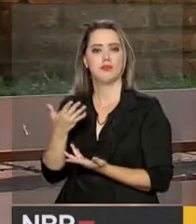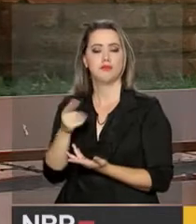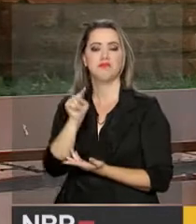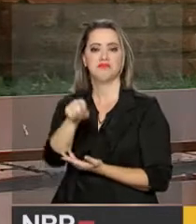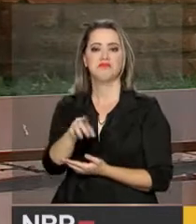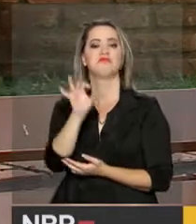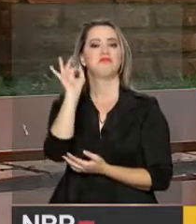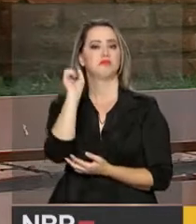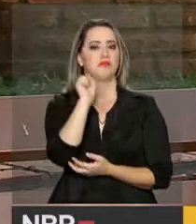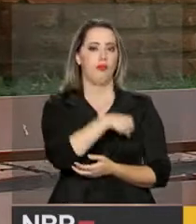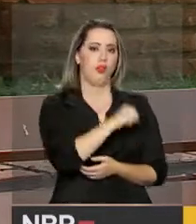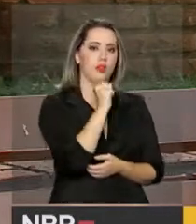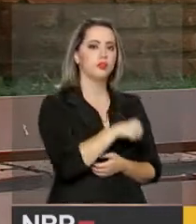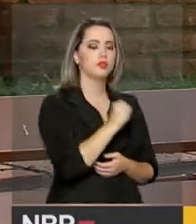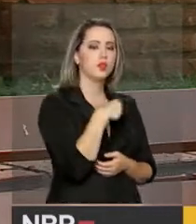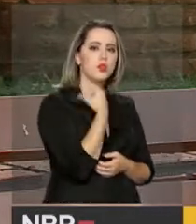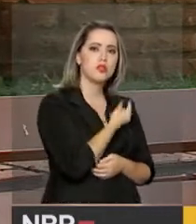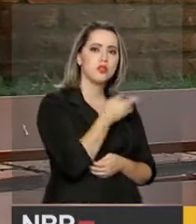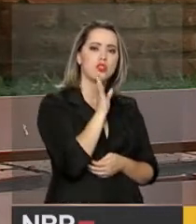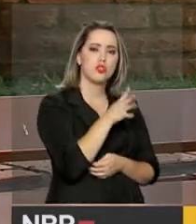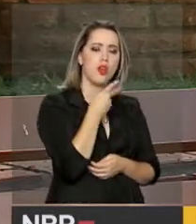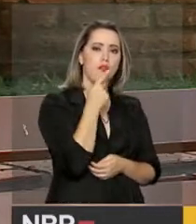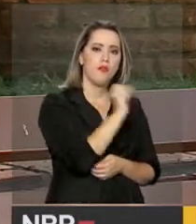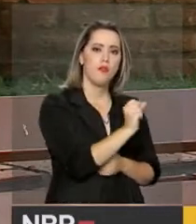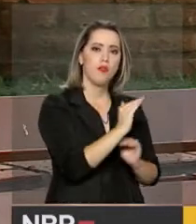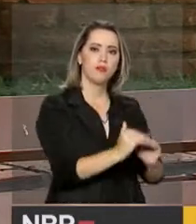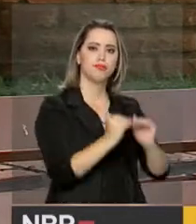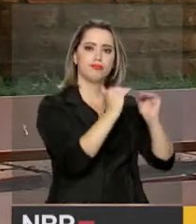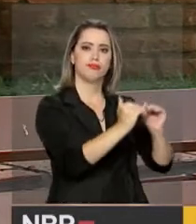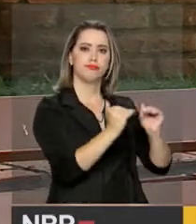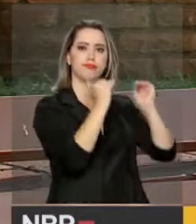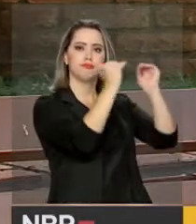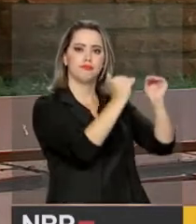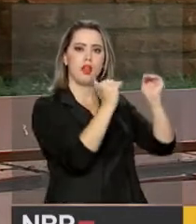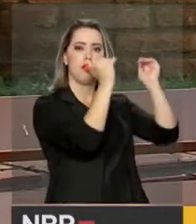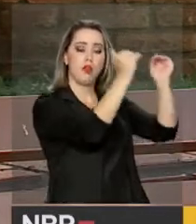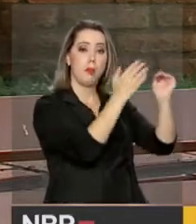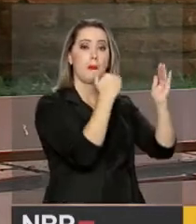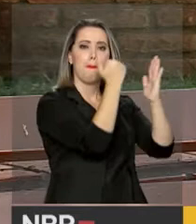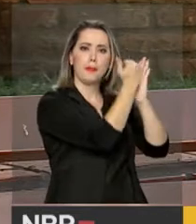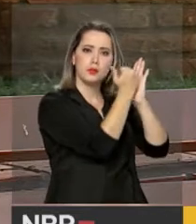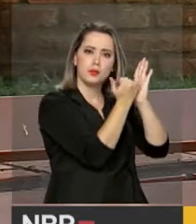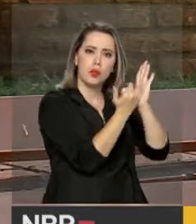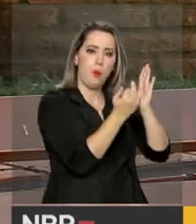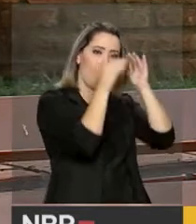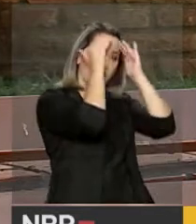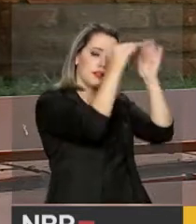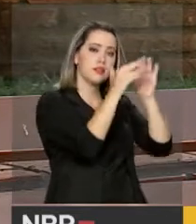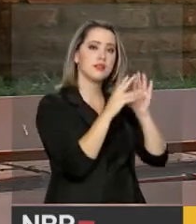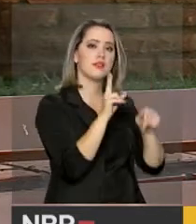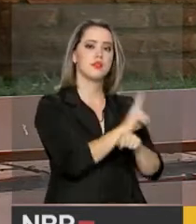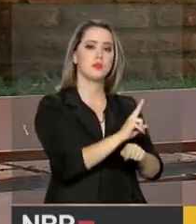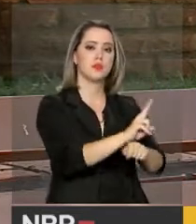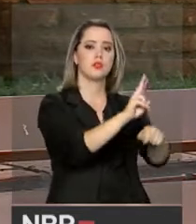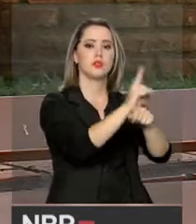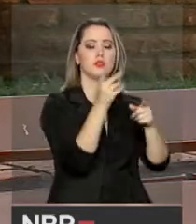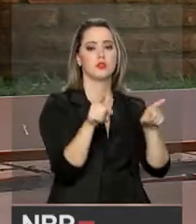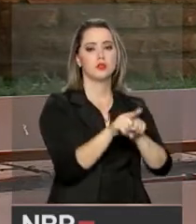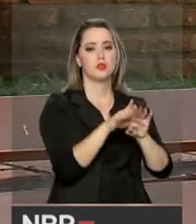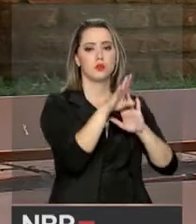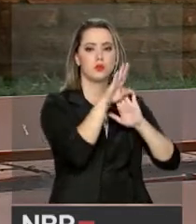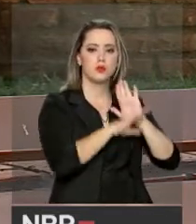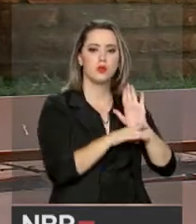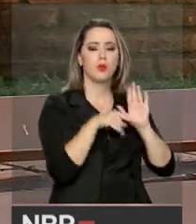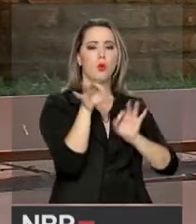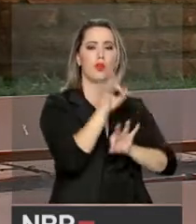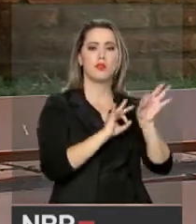dúvida. A gente já comentou a questão da hierarquia, muito importante, a hierarquia das medidas de proteção. As medidas coletivas e a